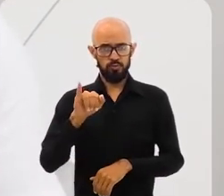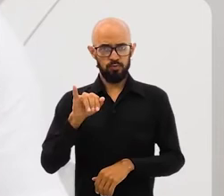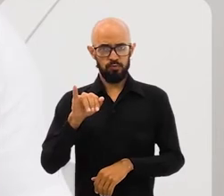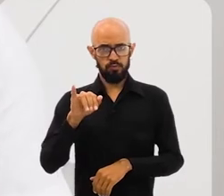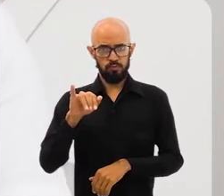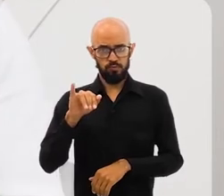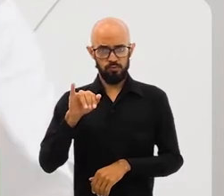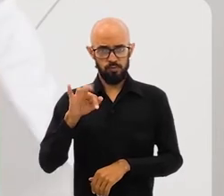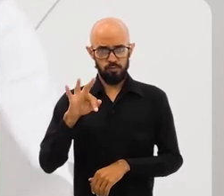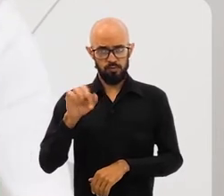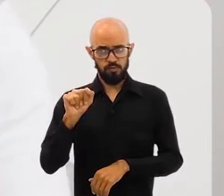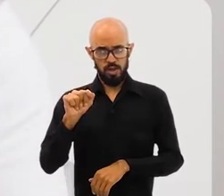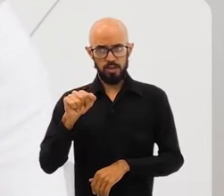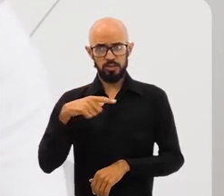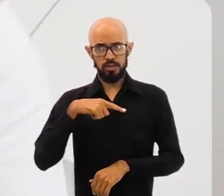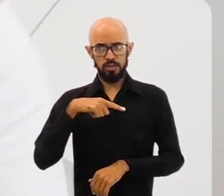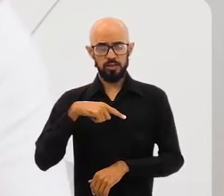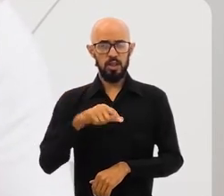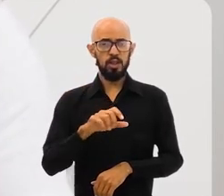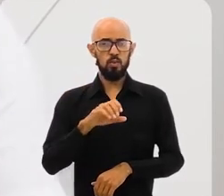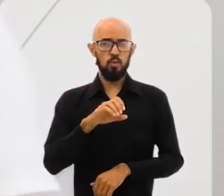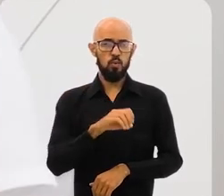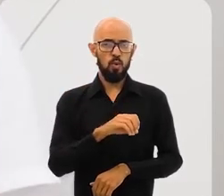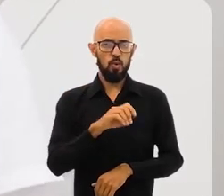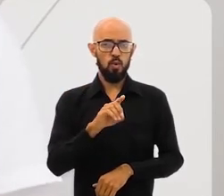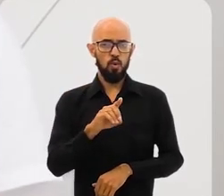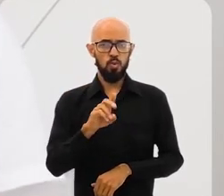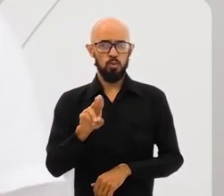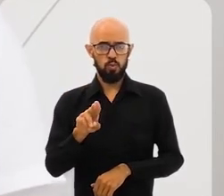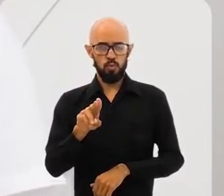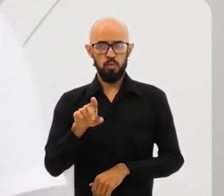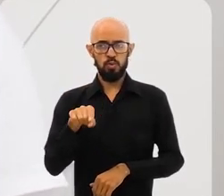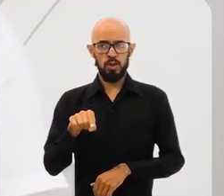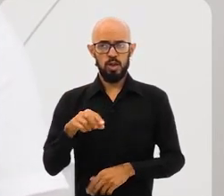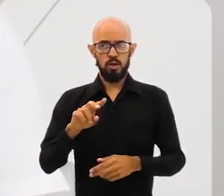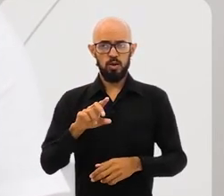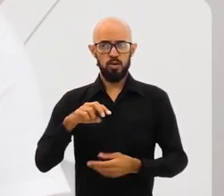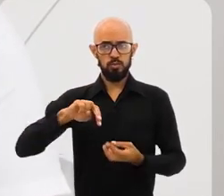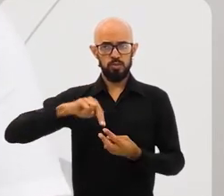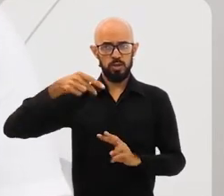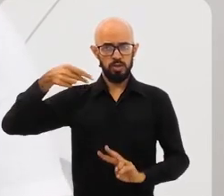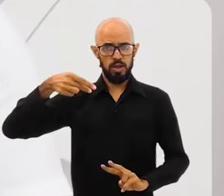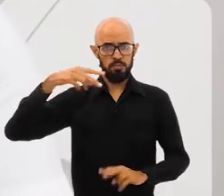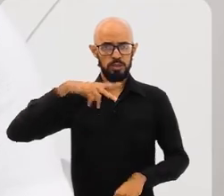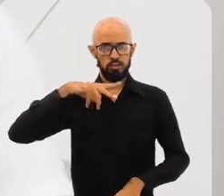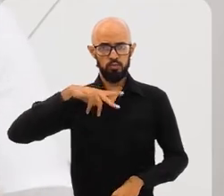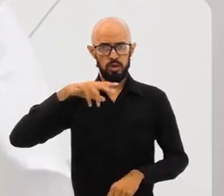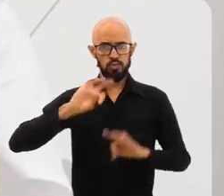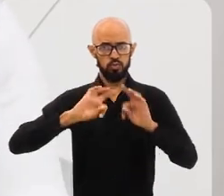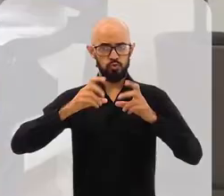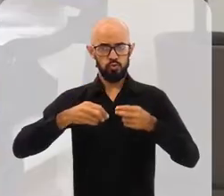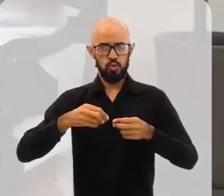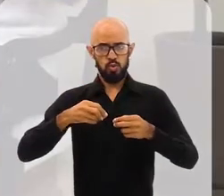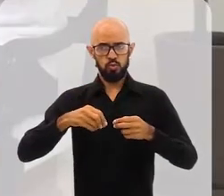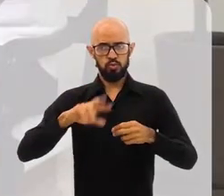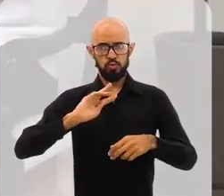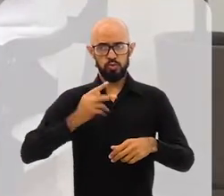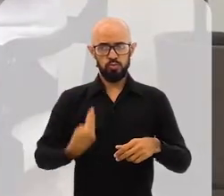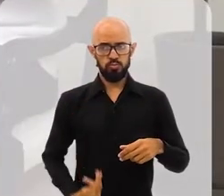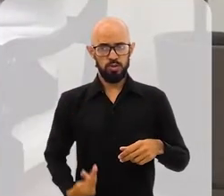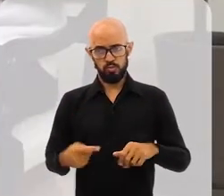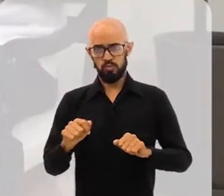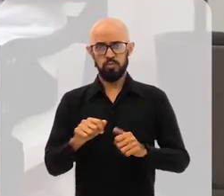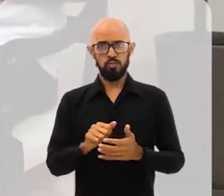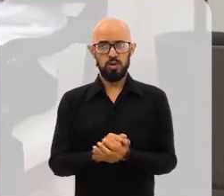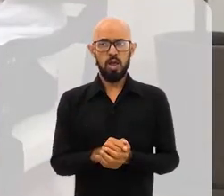dentro de fa você tem ali o seu odu que é o DNA que eu lhe digo que o DNA particular de todo ser humano o seu odu é